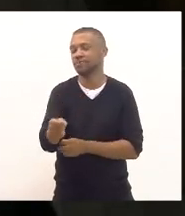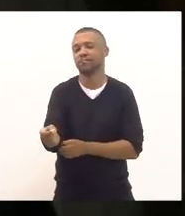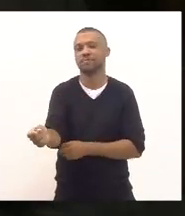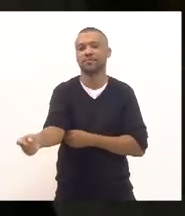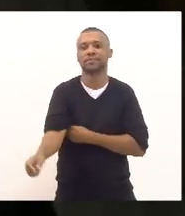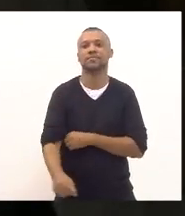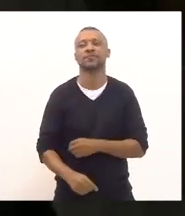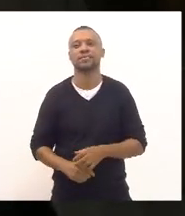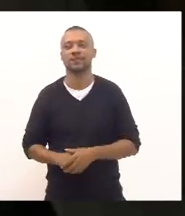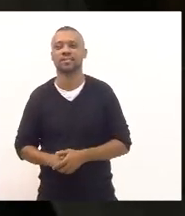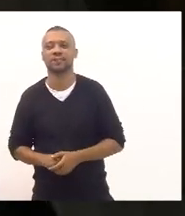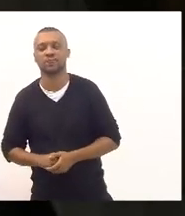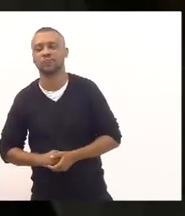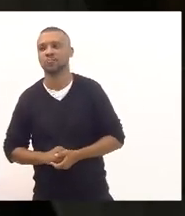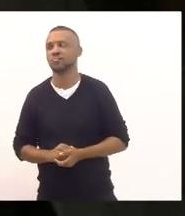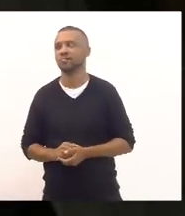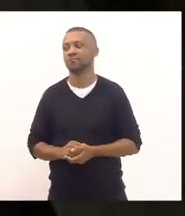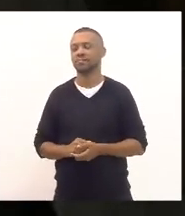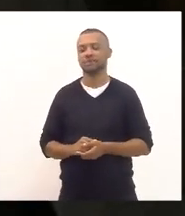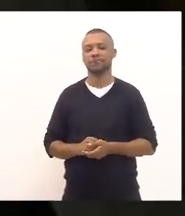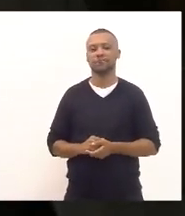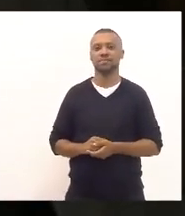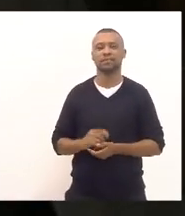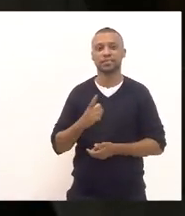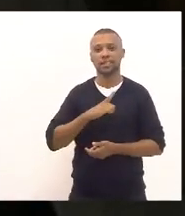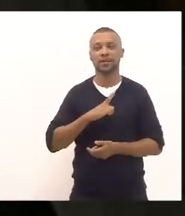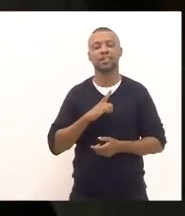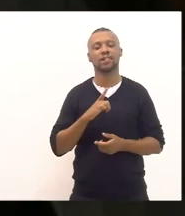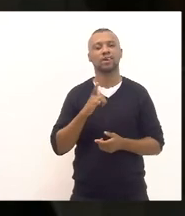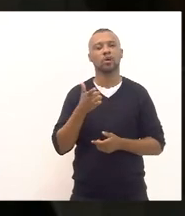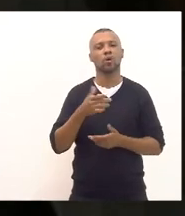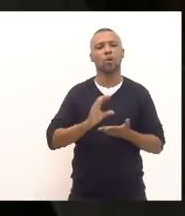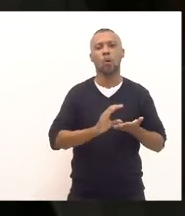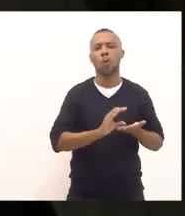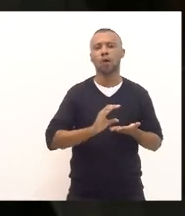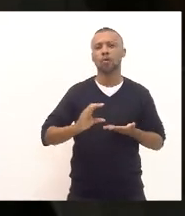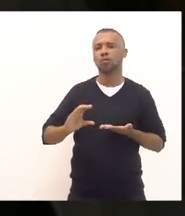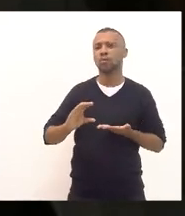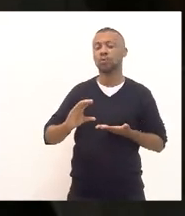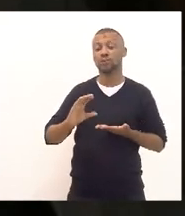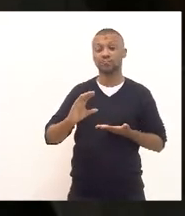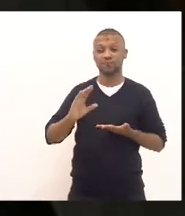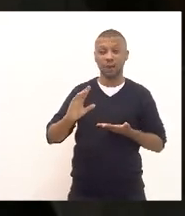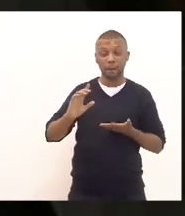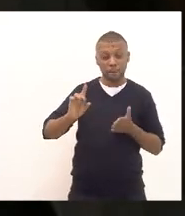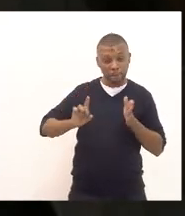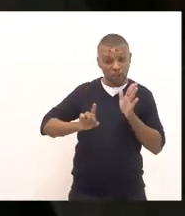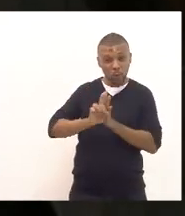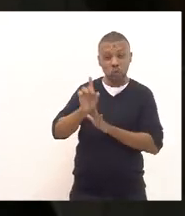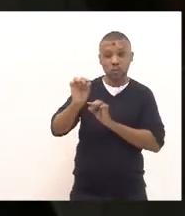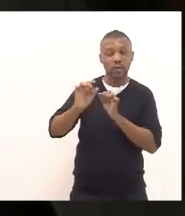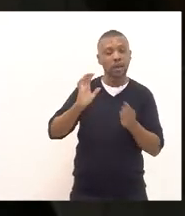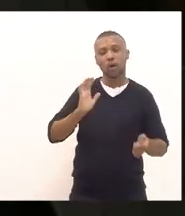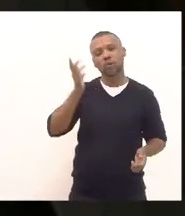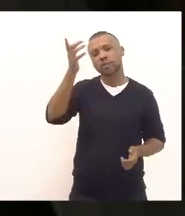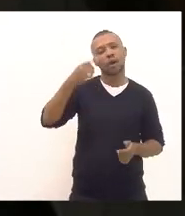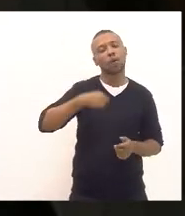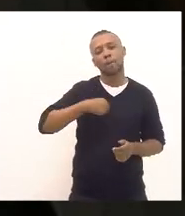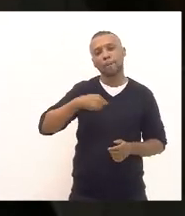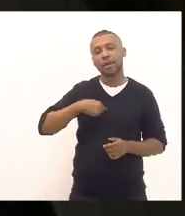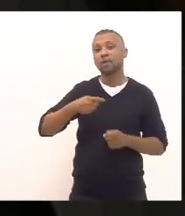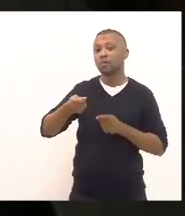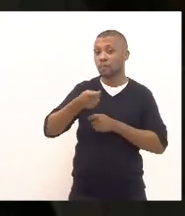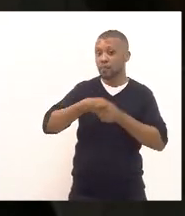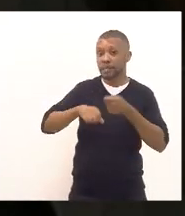Sindicato do Comércio dizer o seguinte eu me pergunto dizer a ele uma situação que livre eu me pergunto o que aconteceria comigo com meu negócio